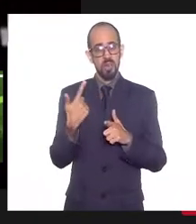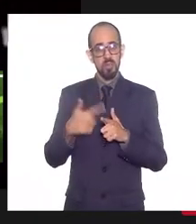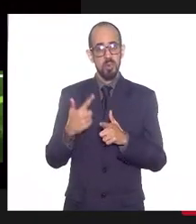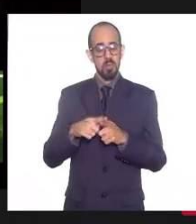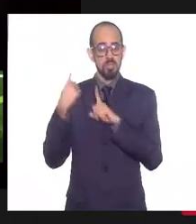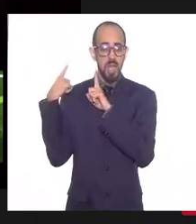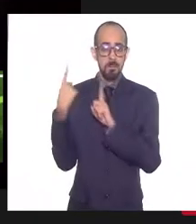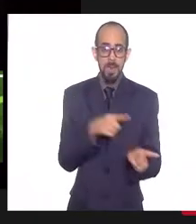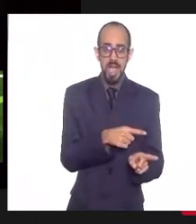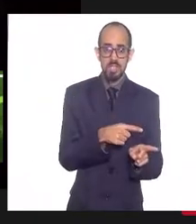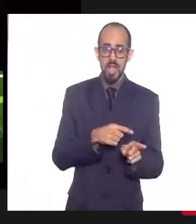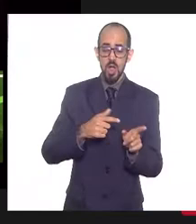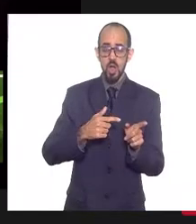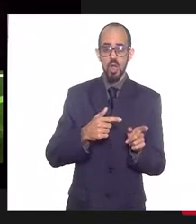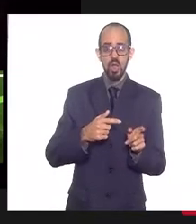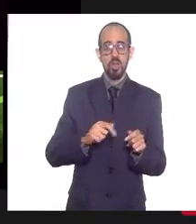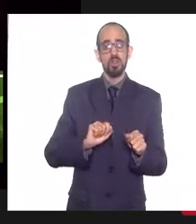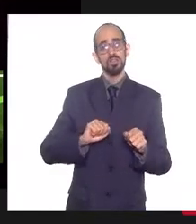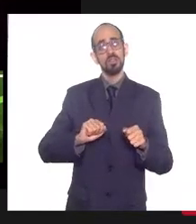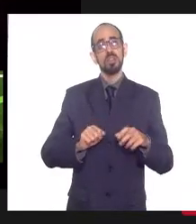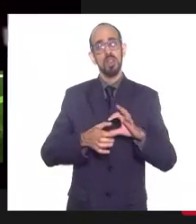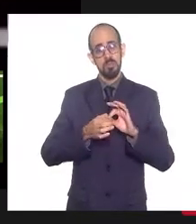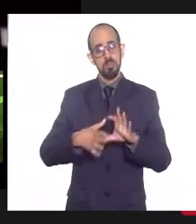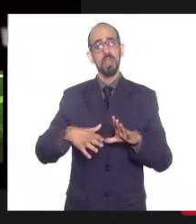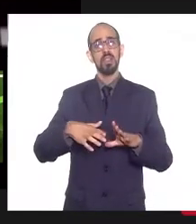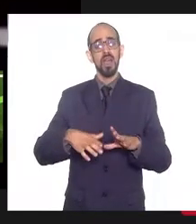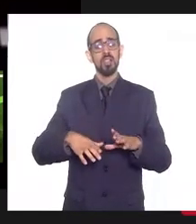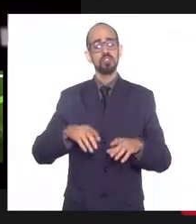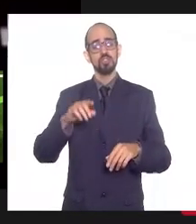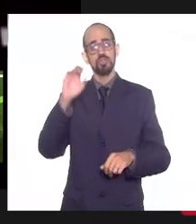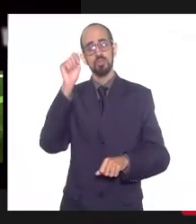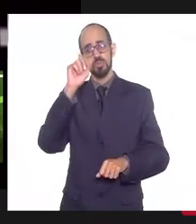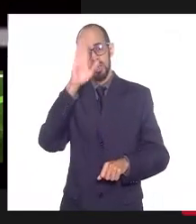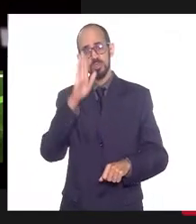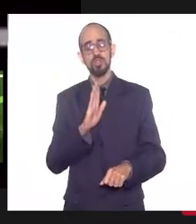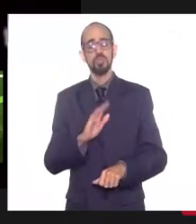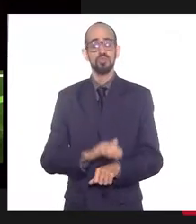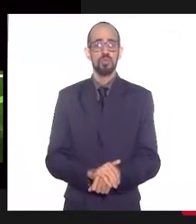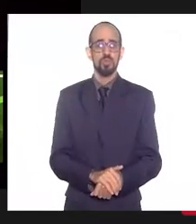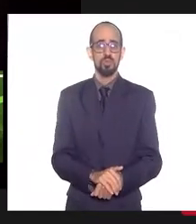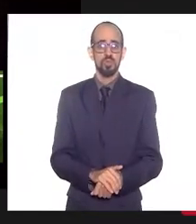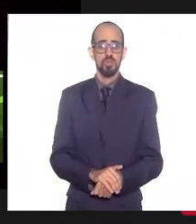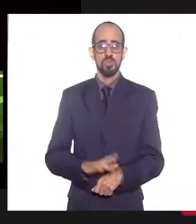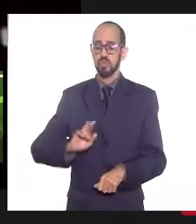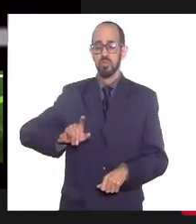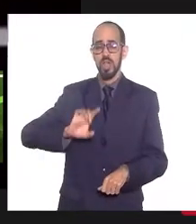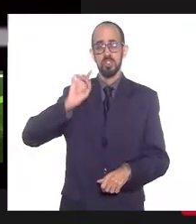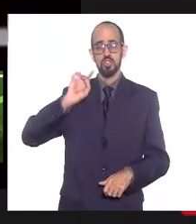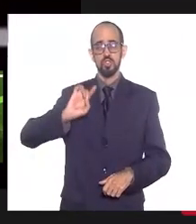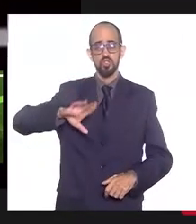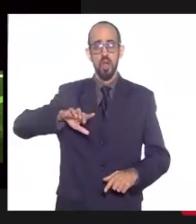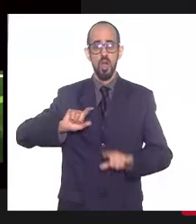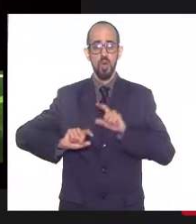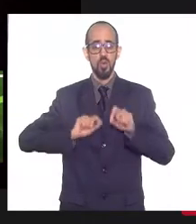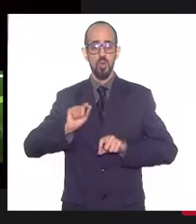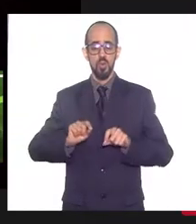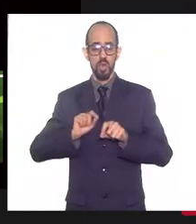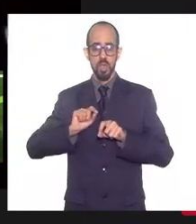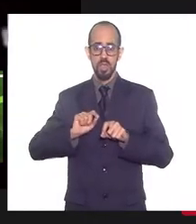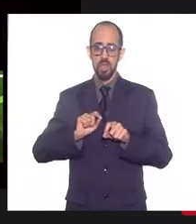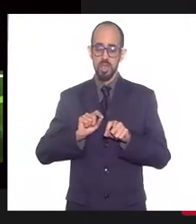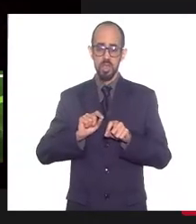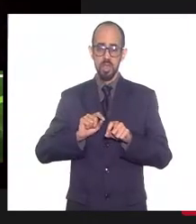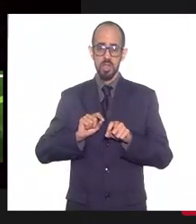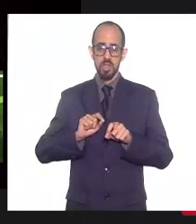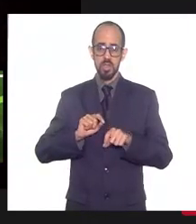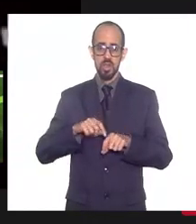das liberdades democráticas do nosso país. E isso não atinge apenas